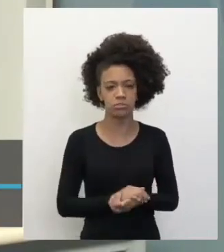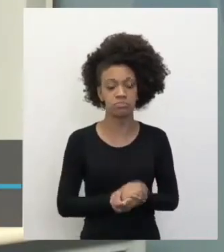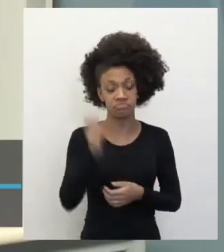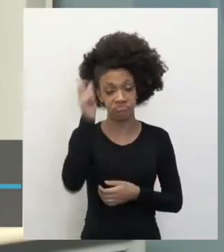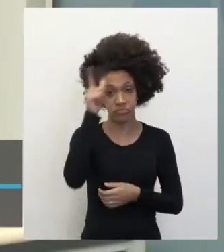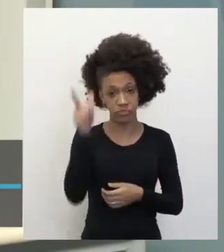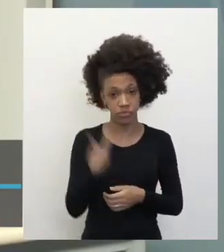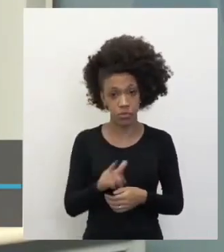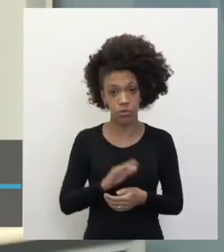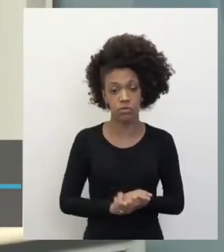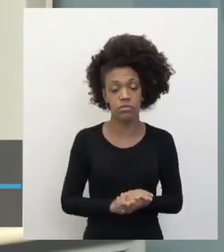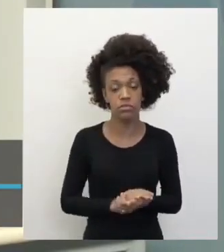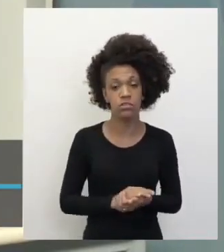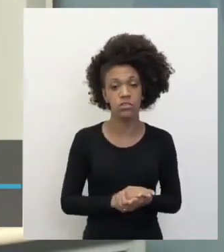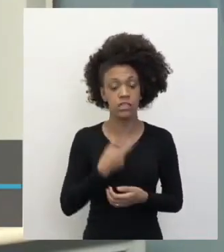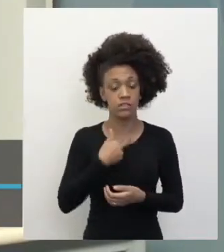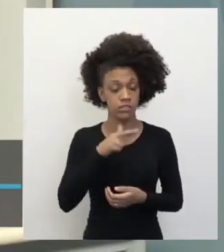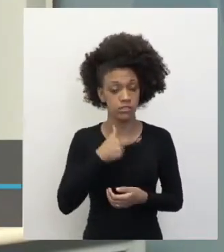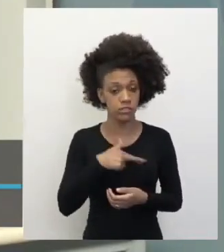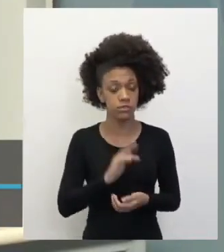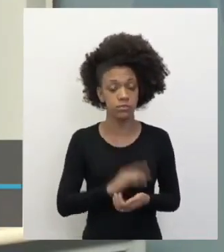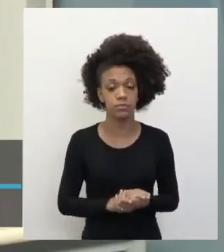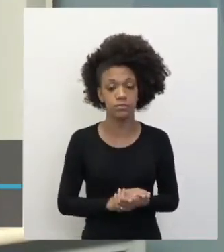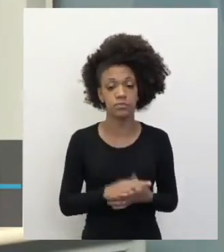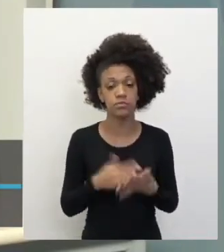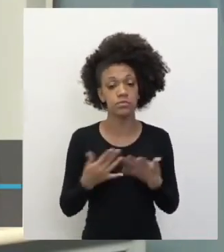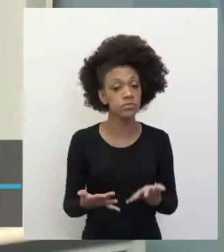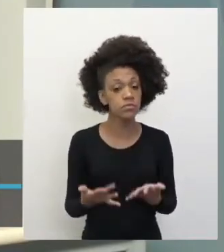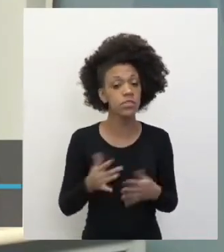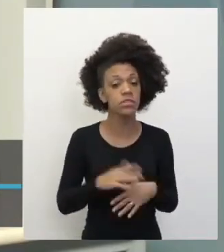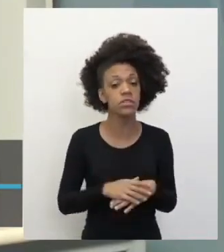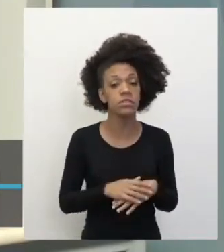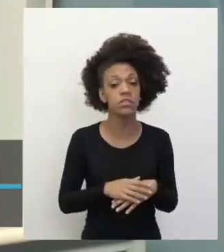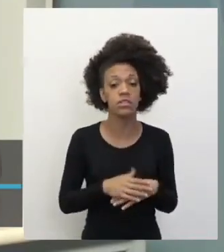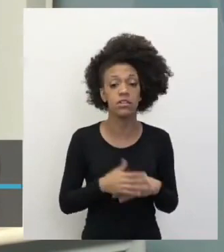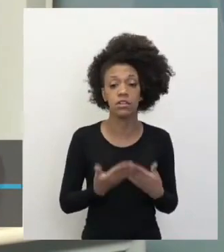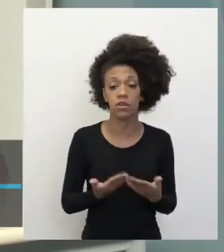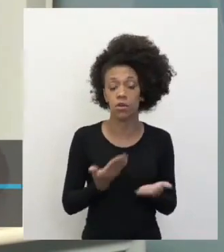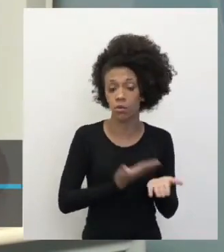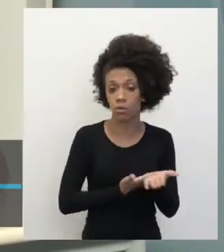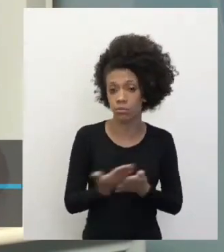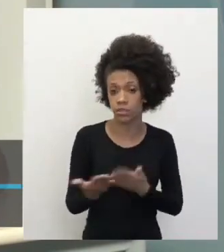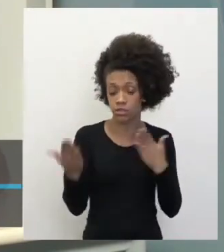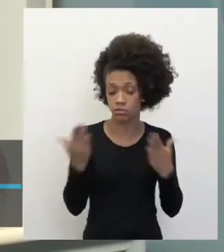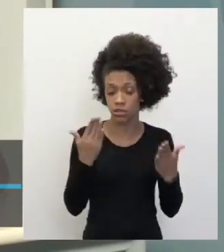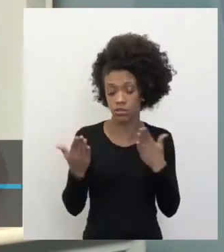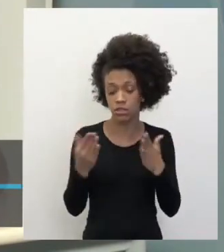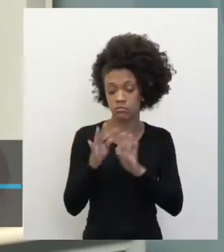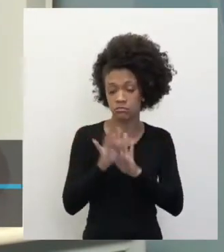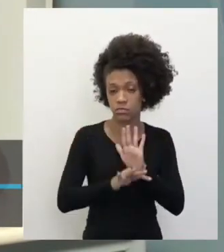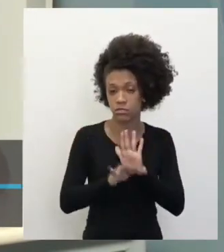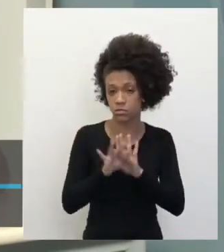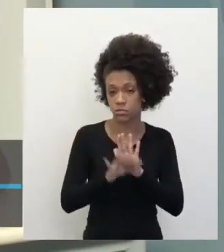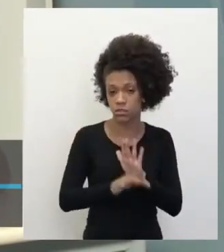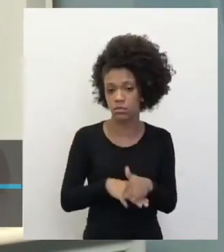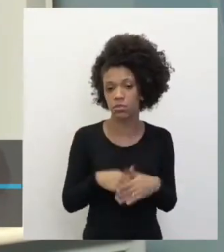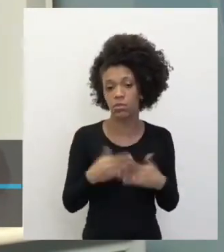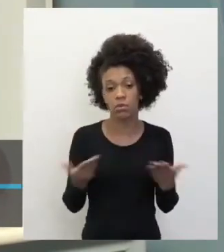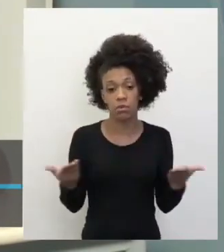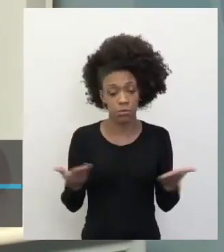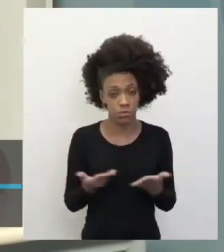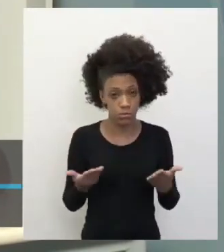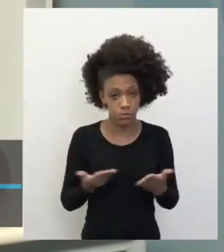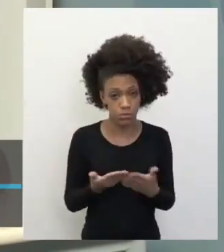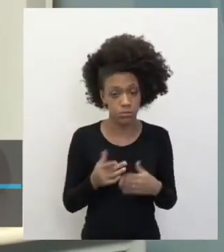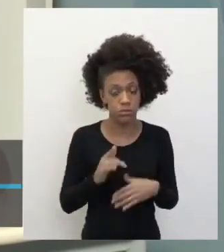entender esse momento da humanidade. E nada melhor do que a gente já começar com uma análise textual. Dessa vez, estudantes,